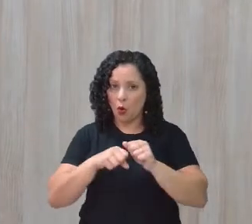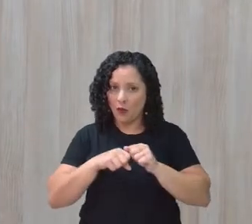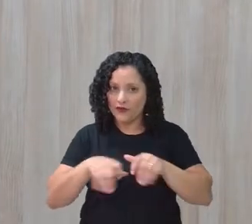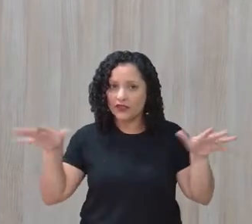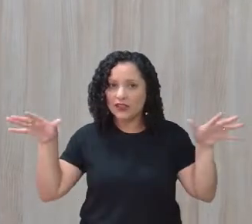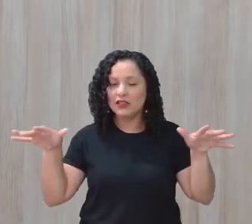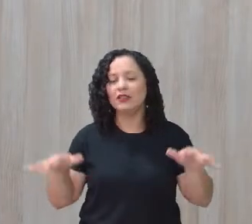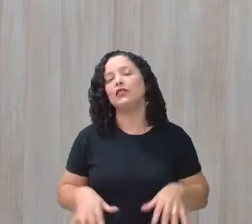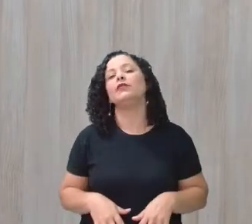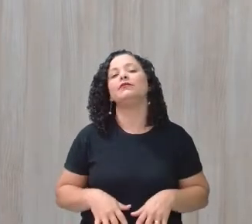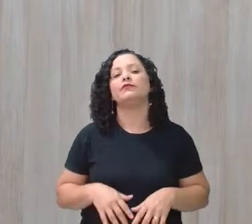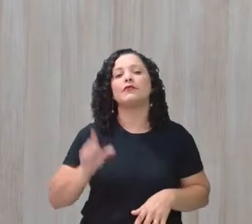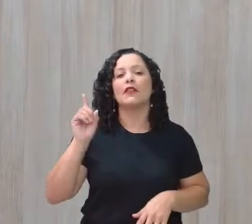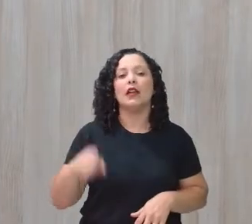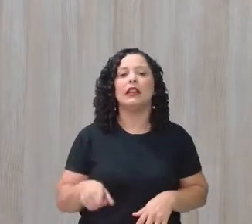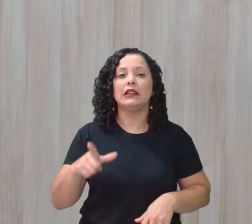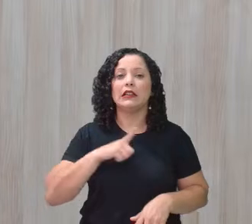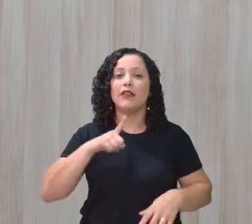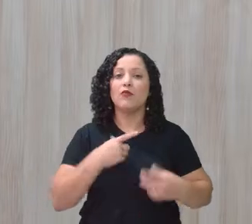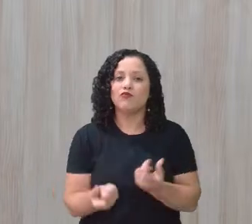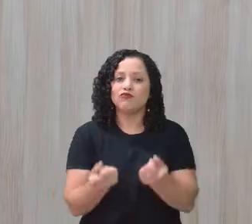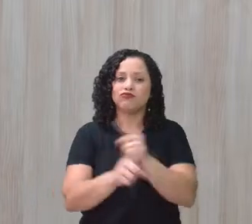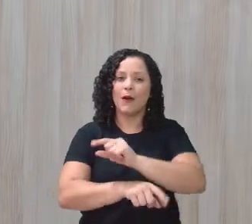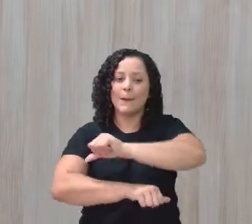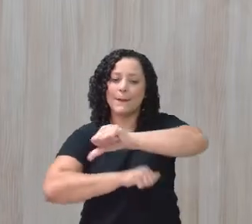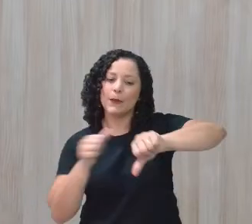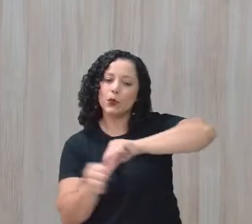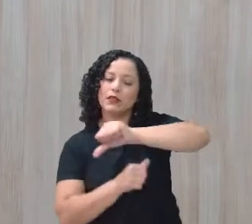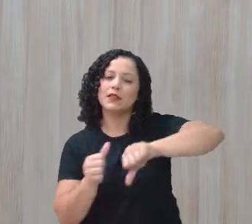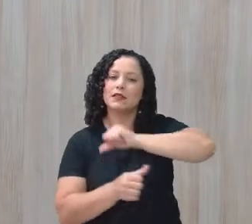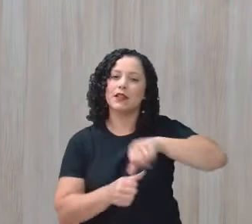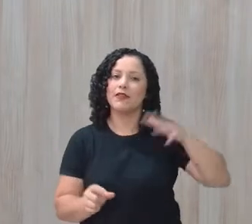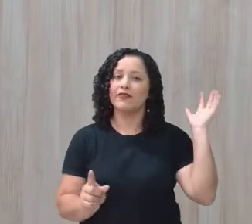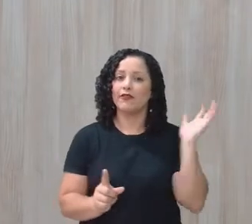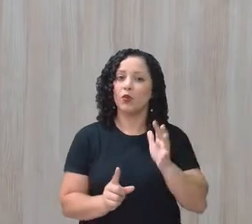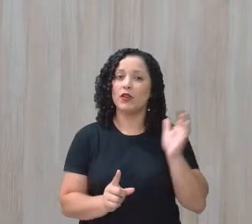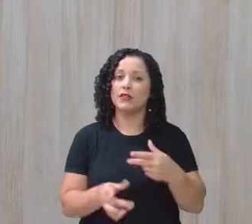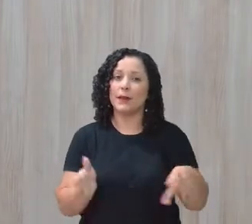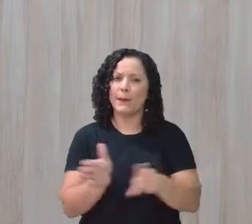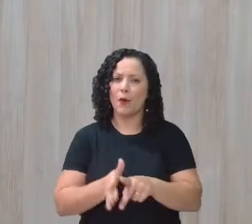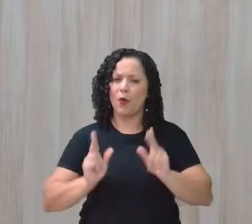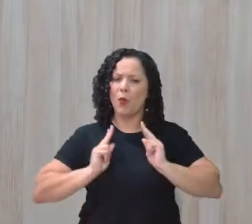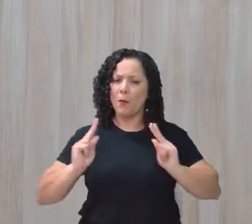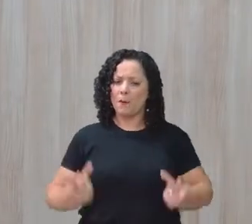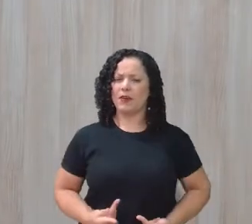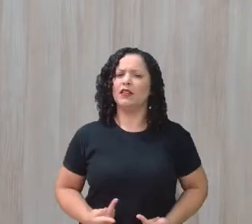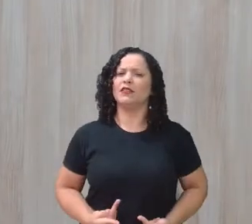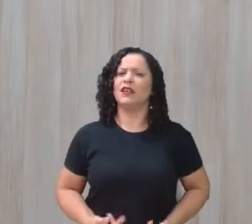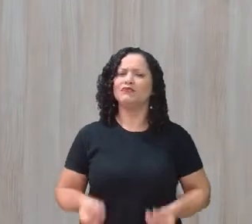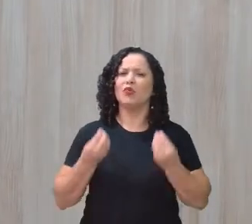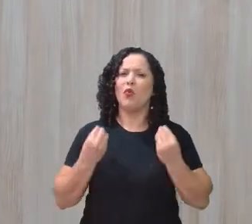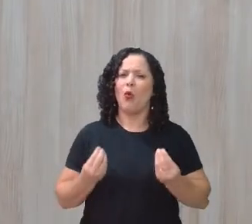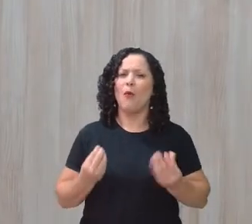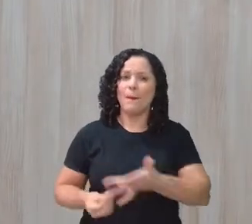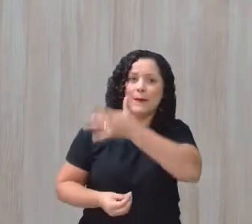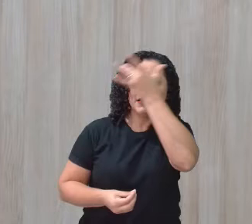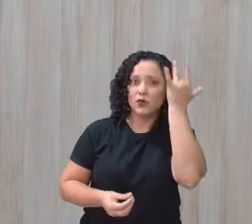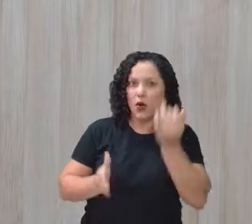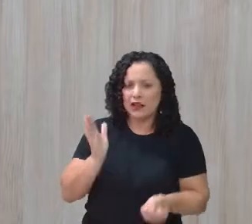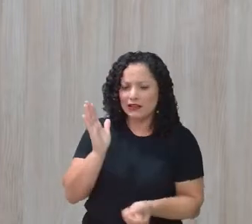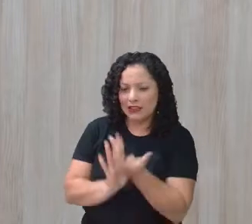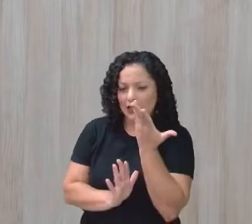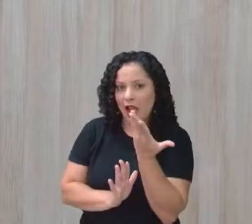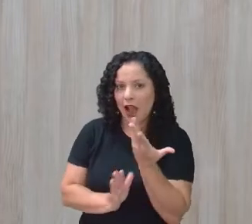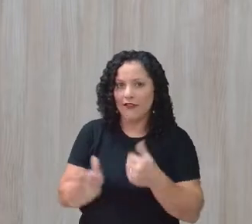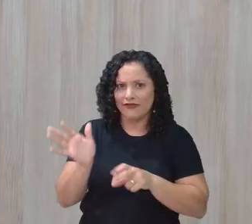vírus que sofreu uma mutação por intervenção humana. Mas como, professor, intervenção humana o homem fez? Não, meu